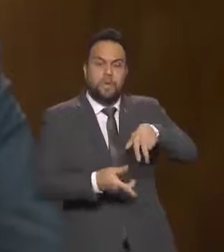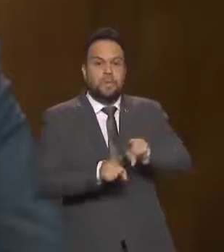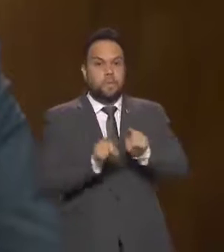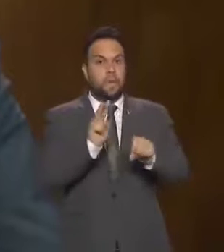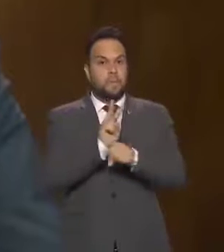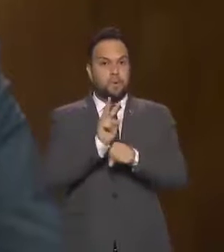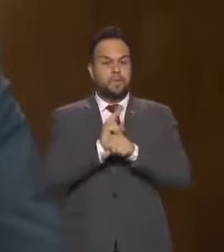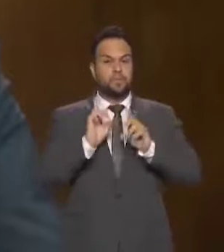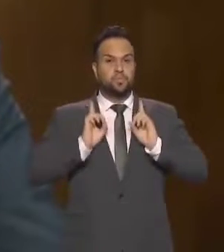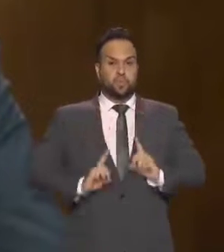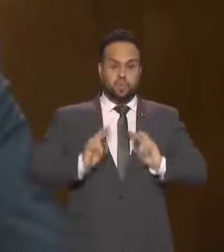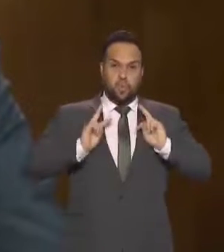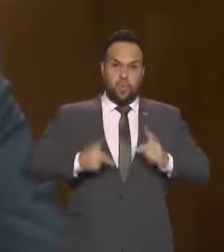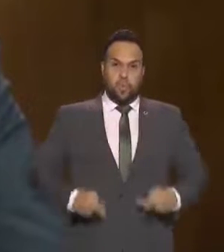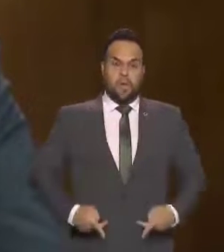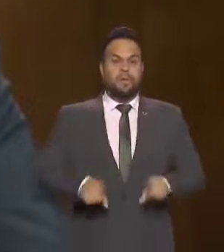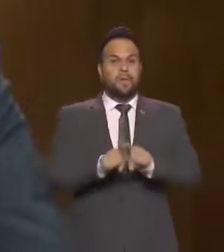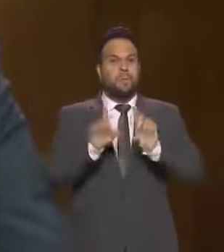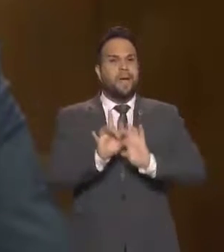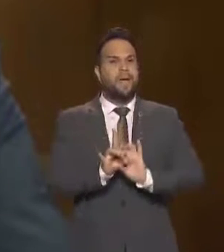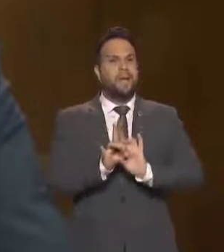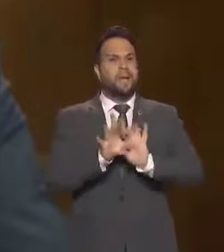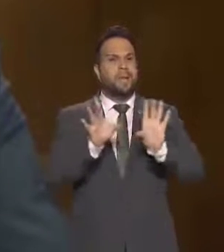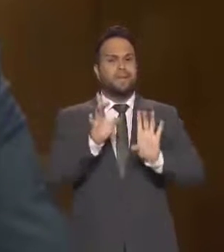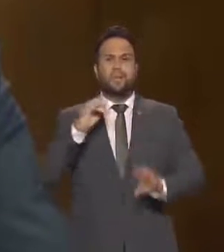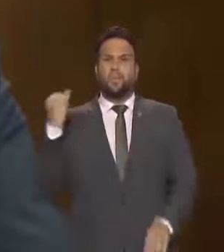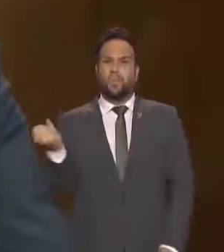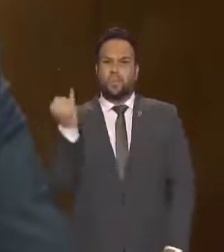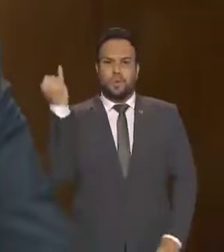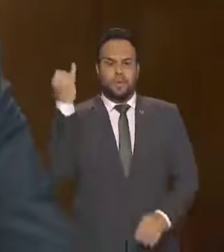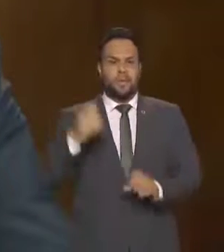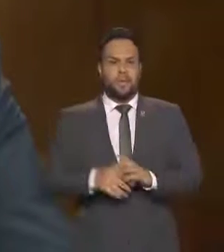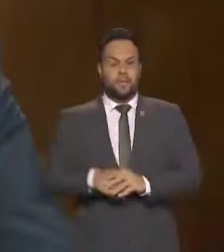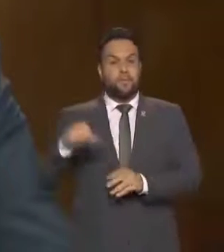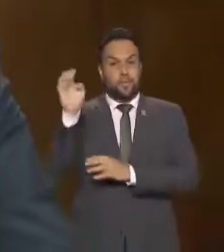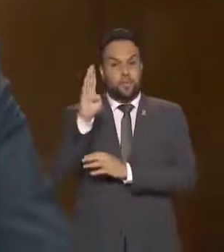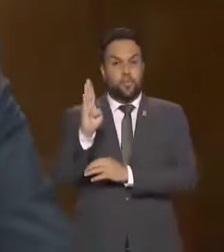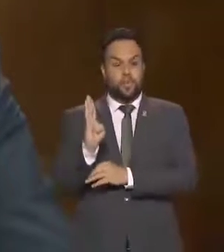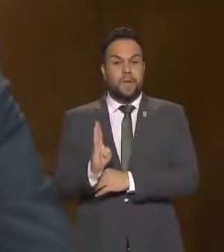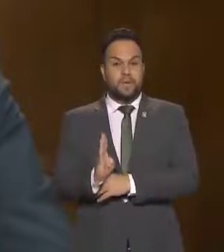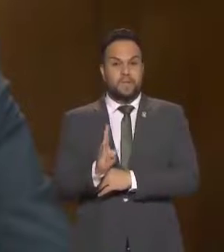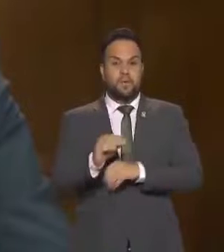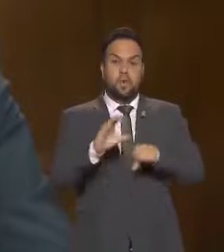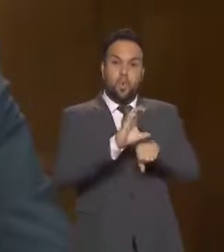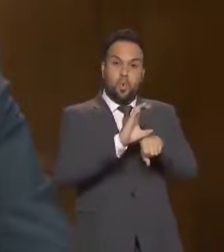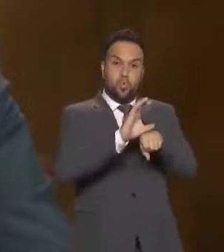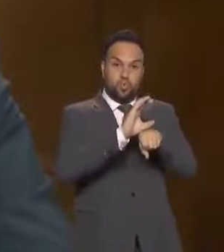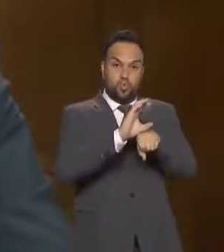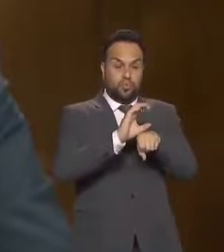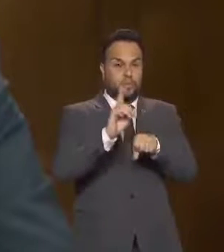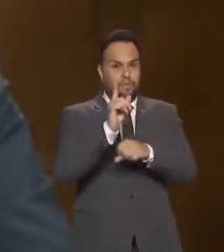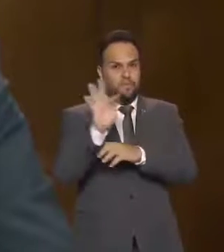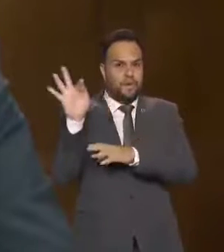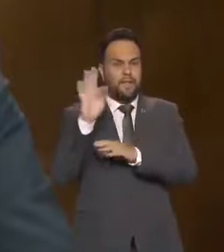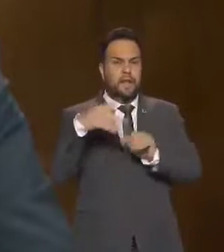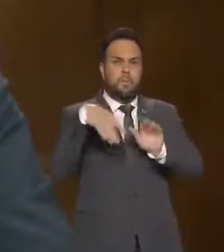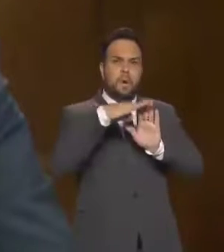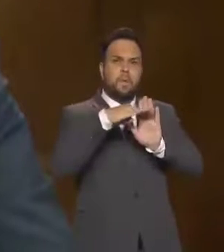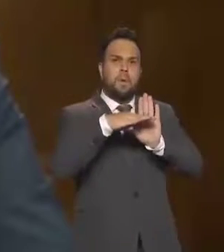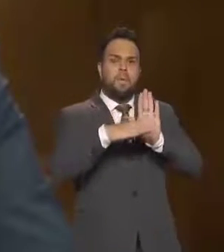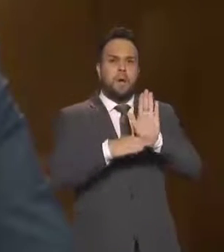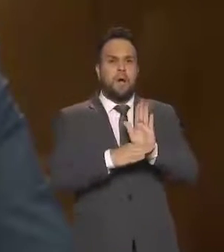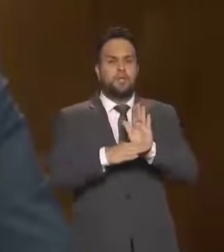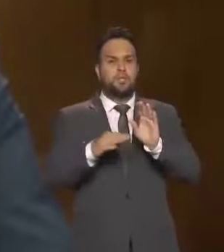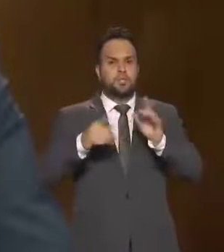corrupção e a proteção dos direitos humanos e das liberdades fundamentais no Brasil nossa Constituição Federal